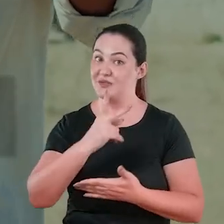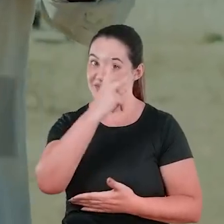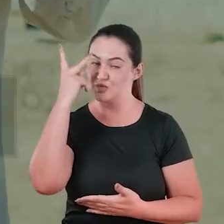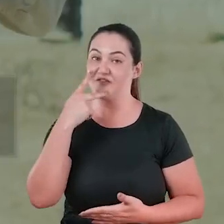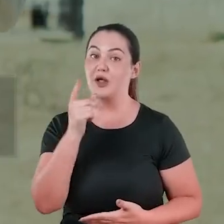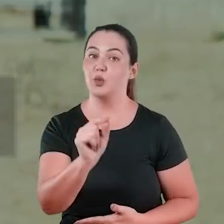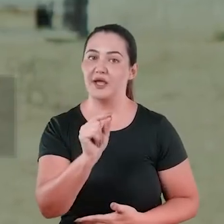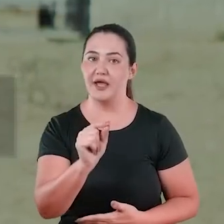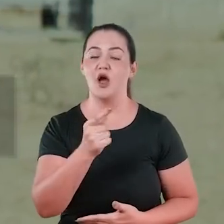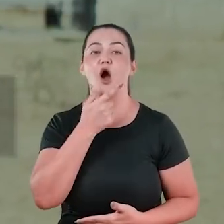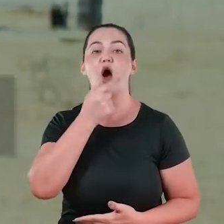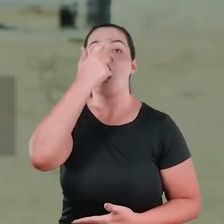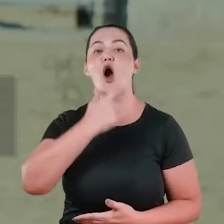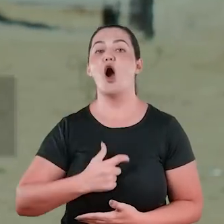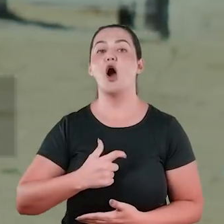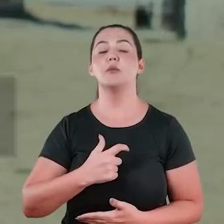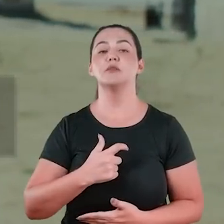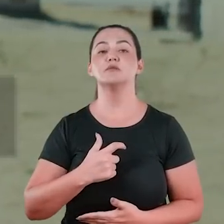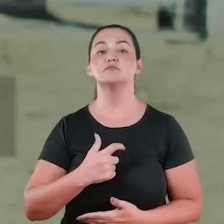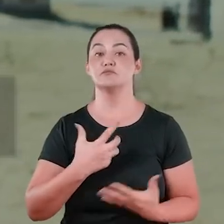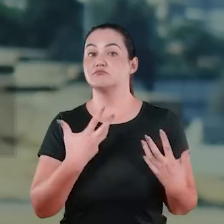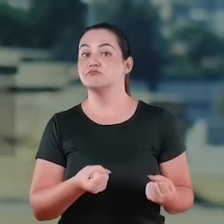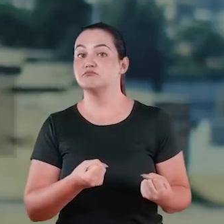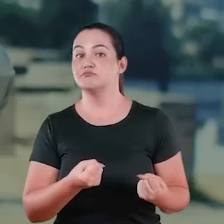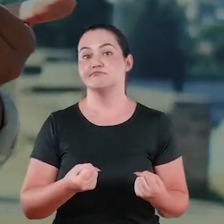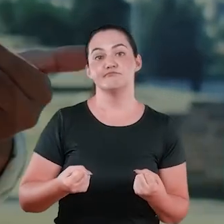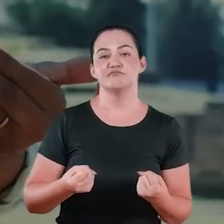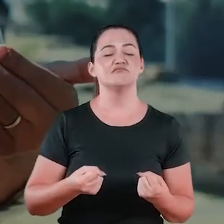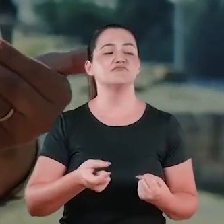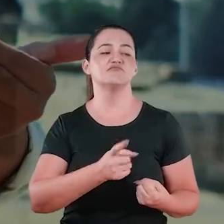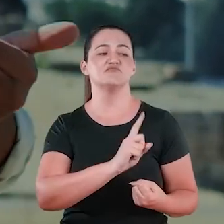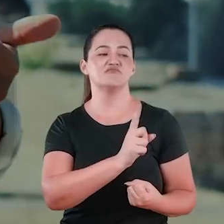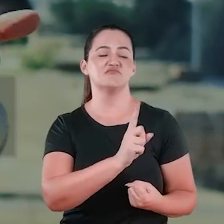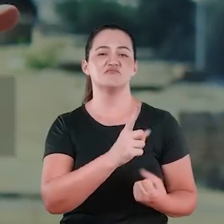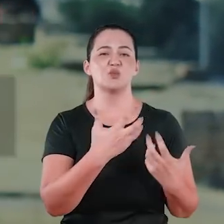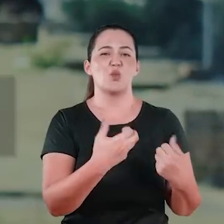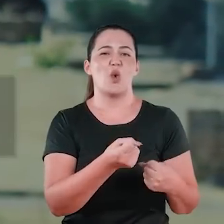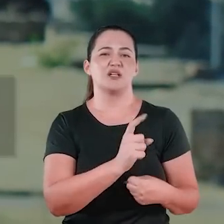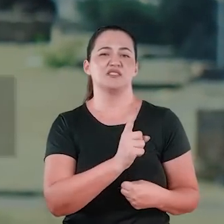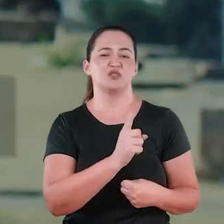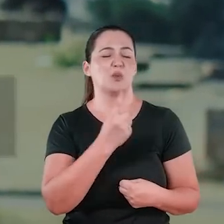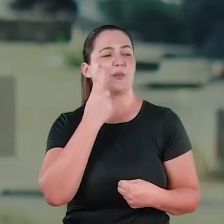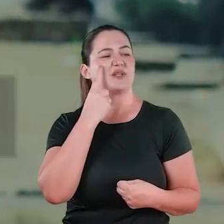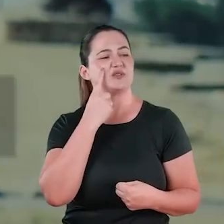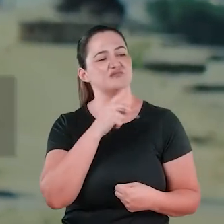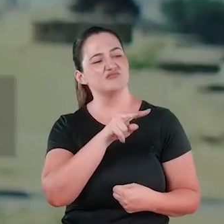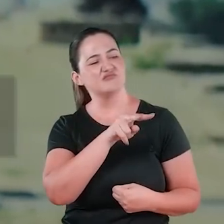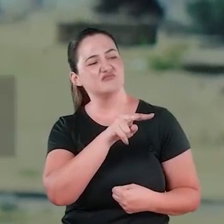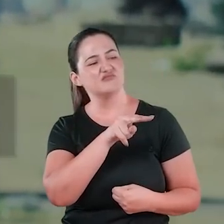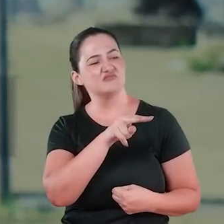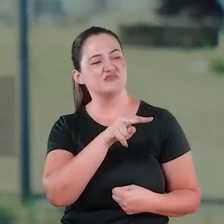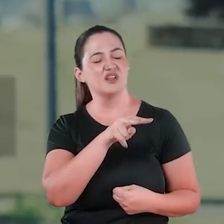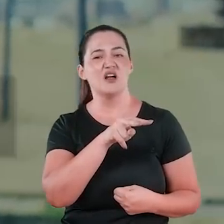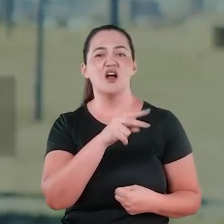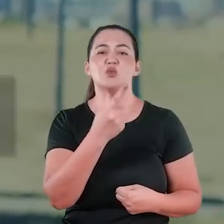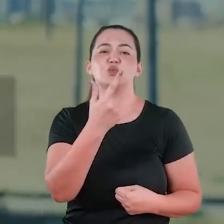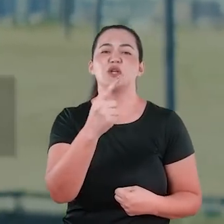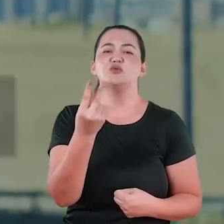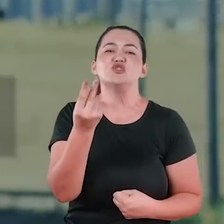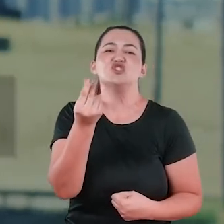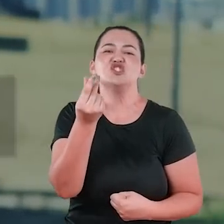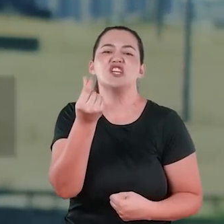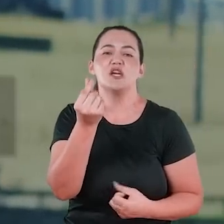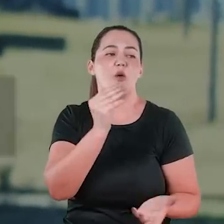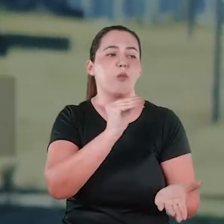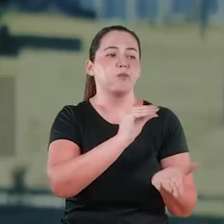versões para a reação de Constantino XI. A primeira versão é que o imperador não tinha recursos